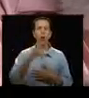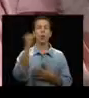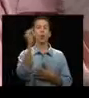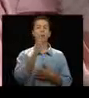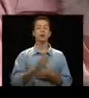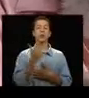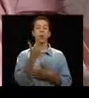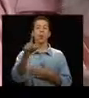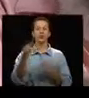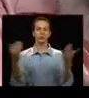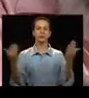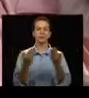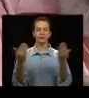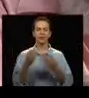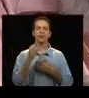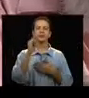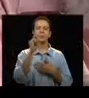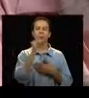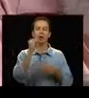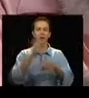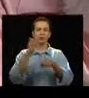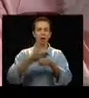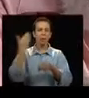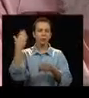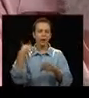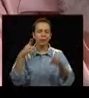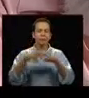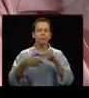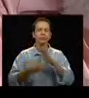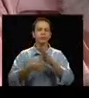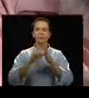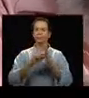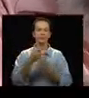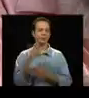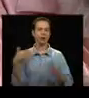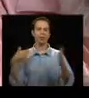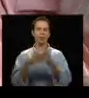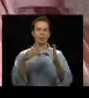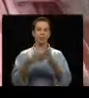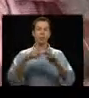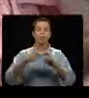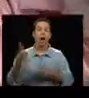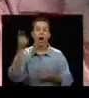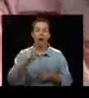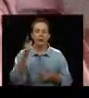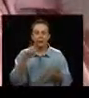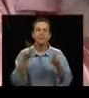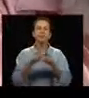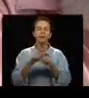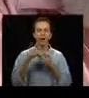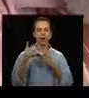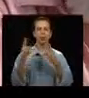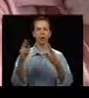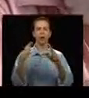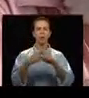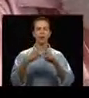de que o Brasil seria outro hoje se essa atividade não tivesse sido interrompida brutalmente, pelas razões que